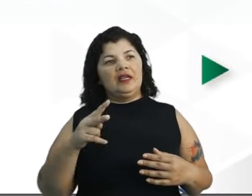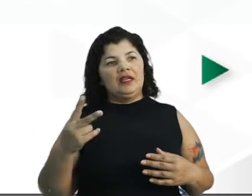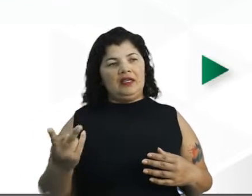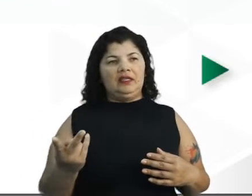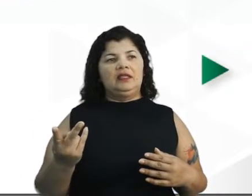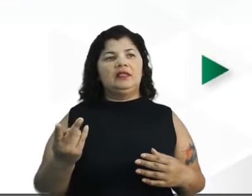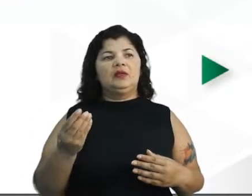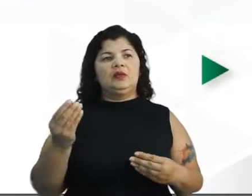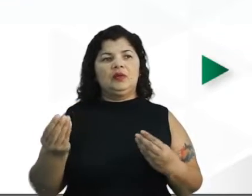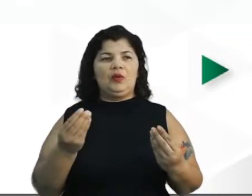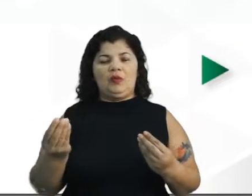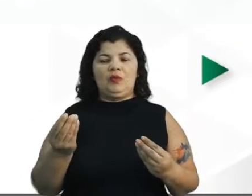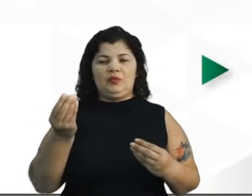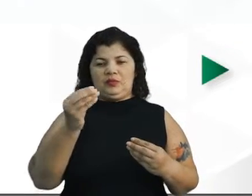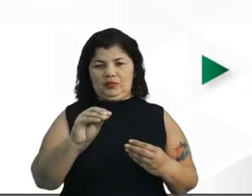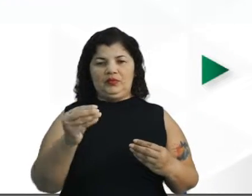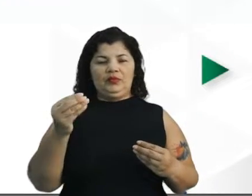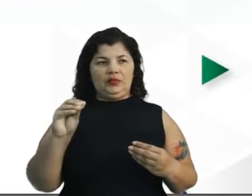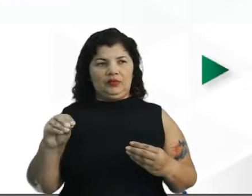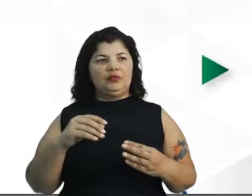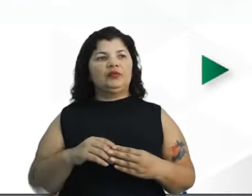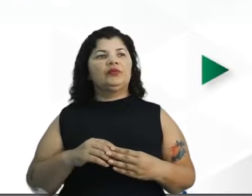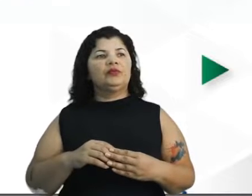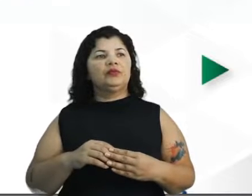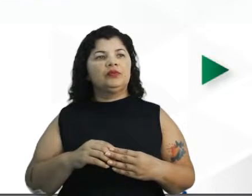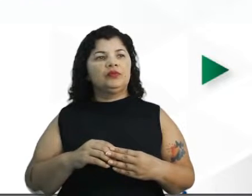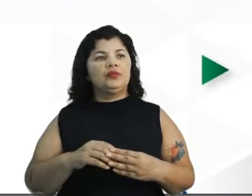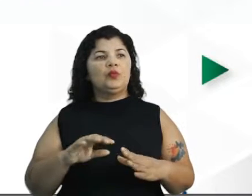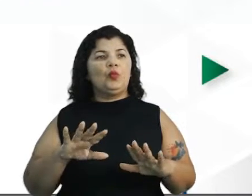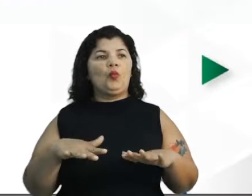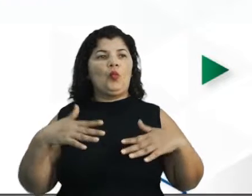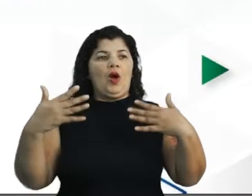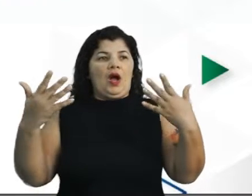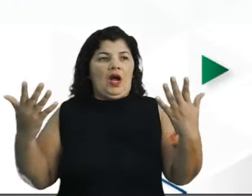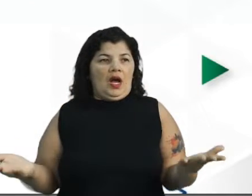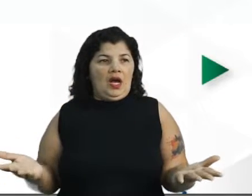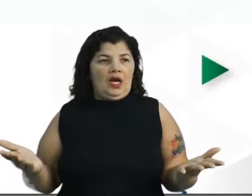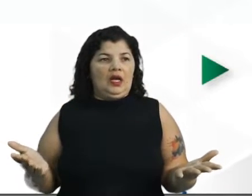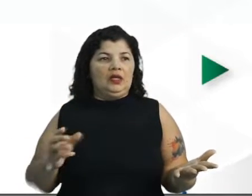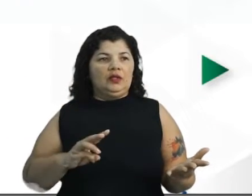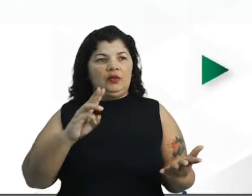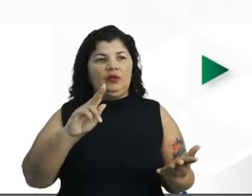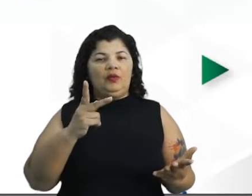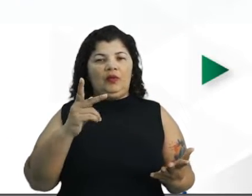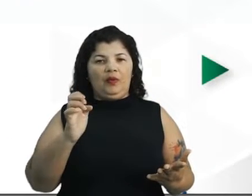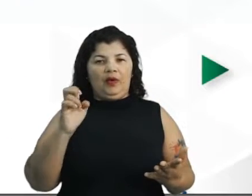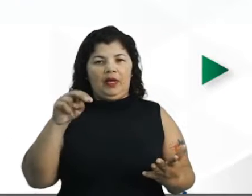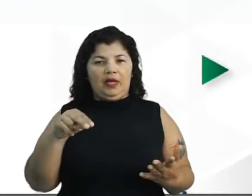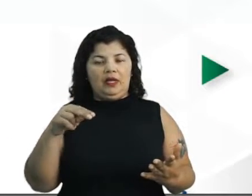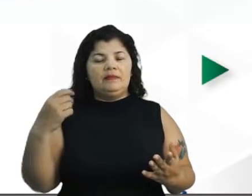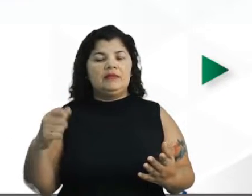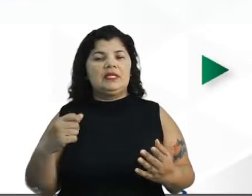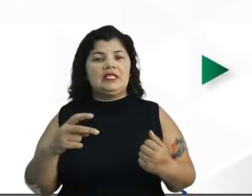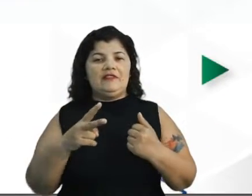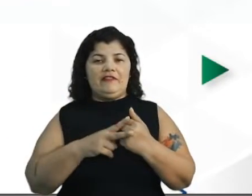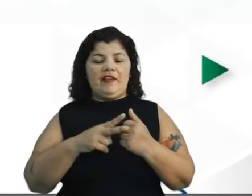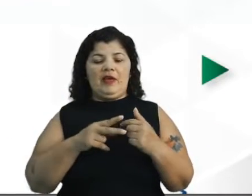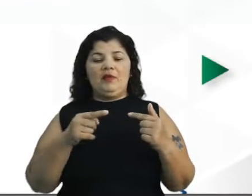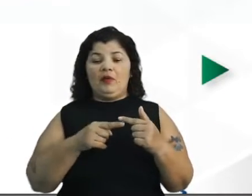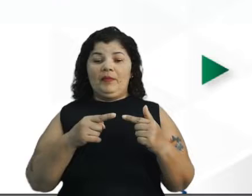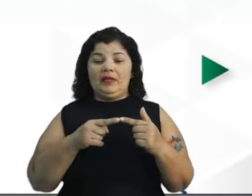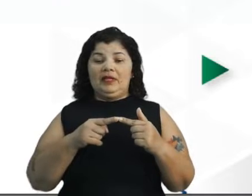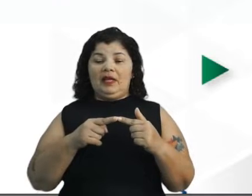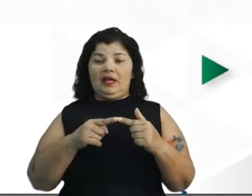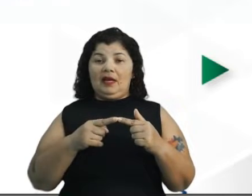situa na sentença. When, quando eu digo quando, eu preciso que o meu verbo ele combine com essa ação